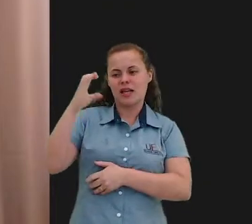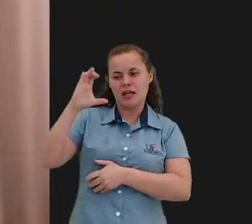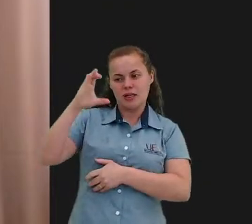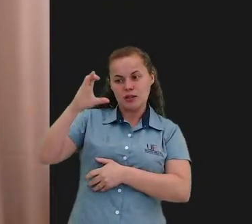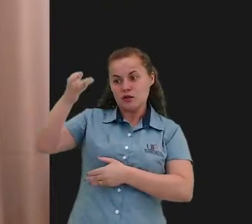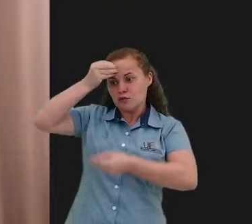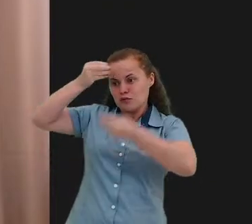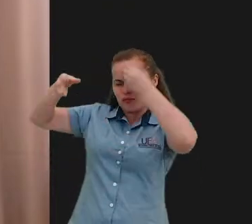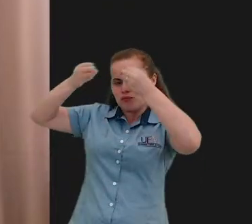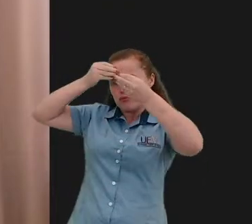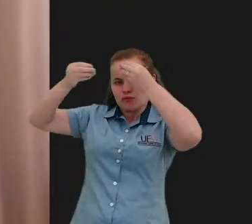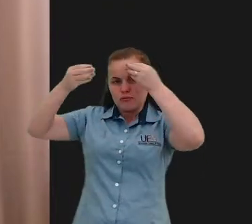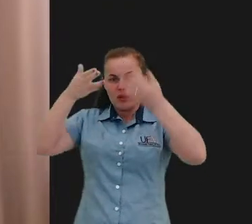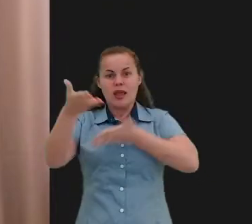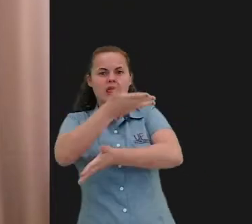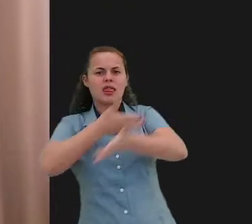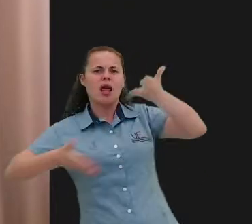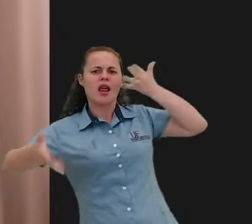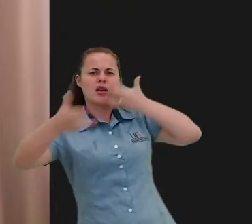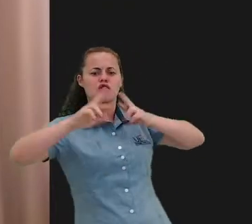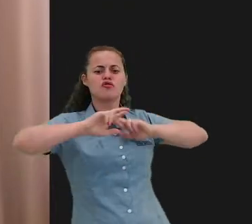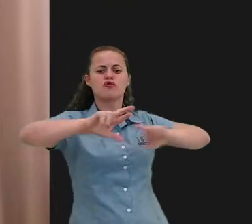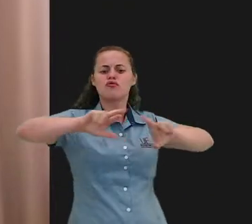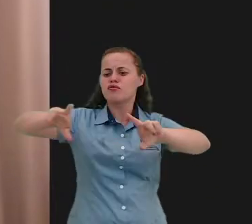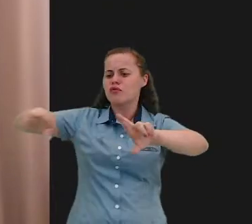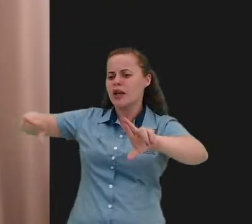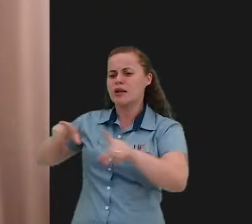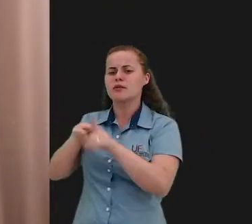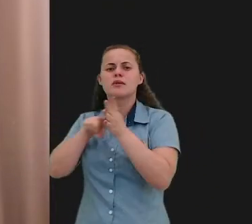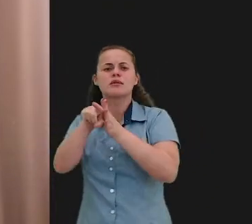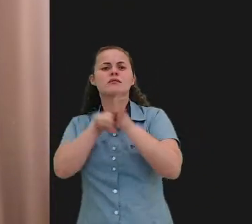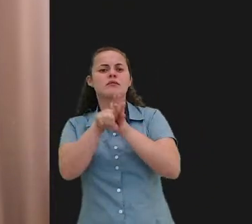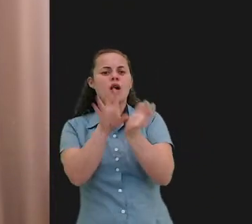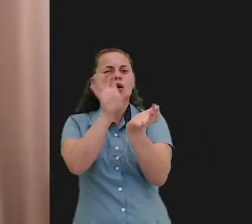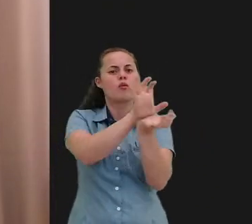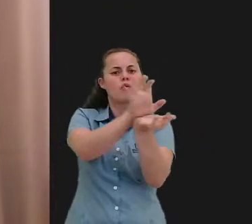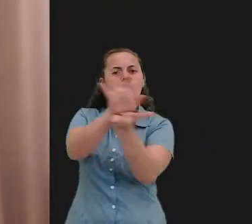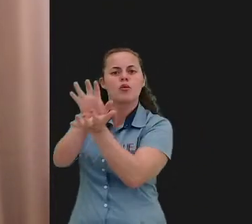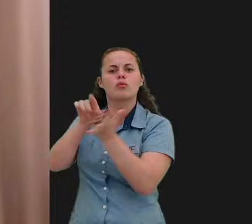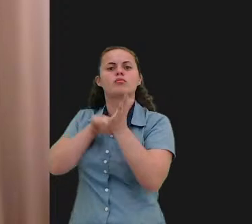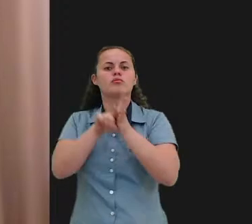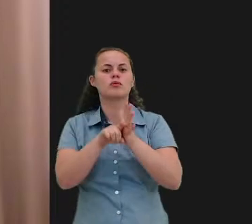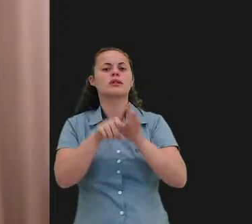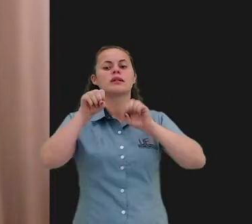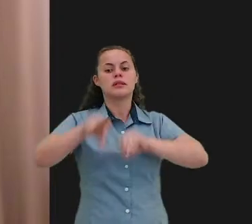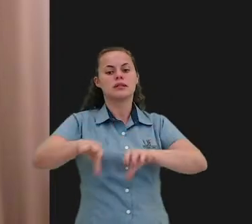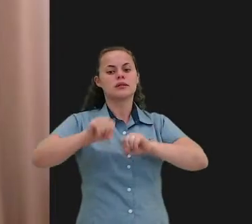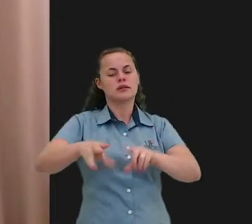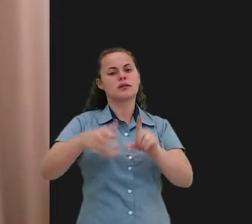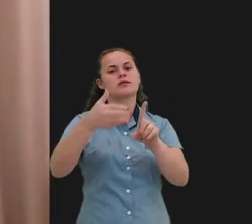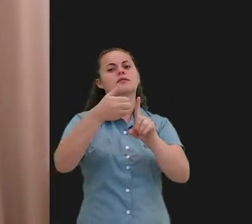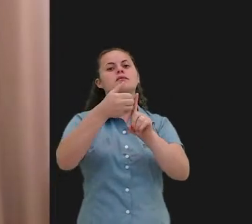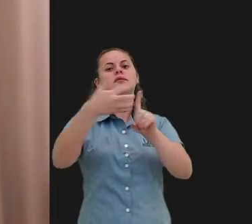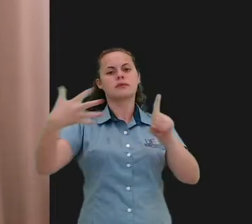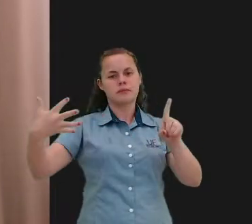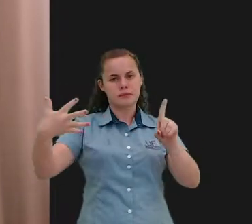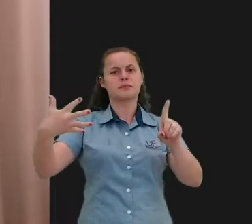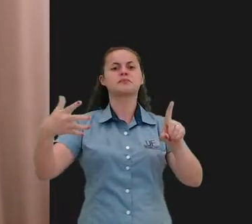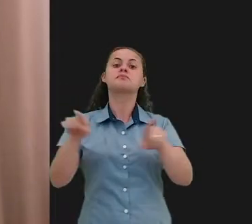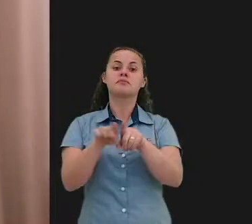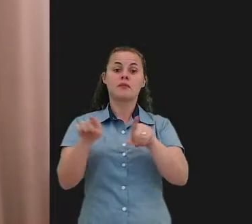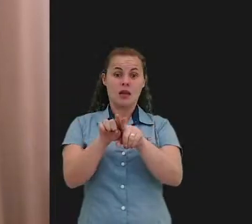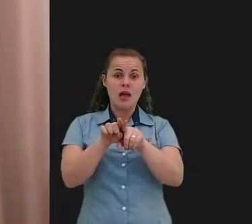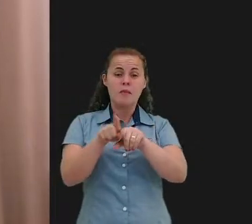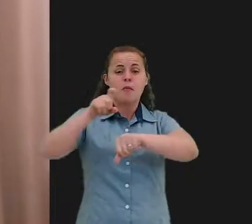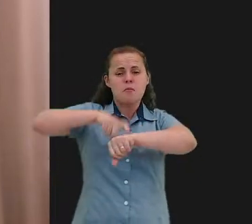da interação com diferentes pesquisadores e grupos de pesquisa, ensino e extensão. Além disso, em um momento